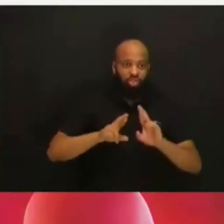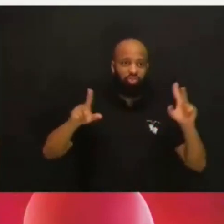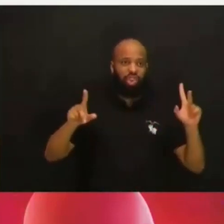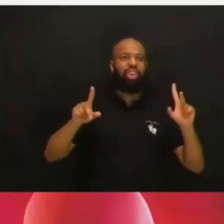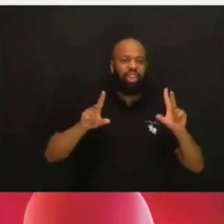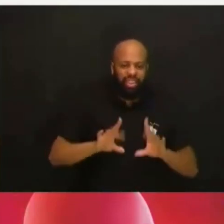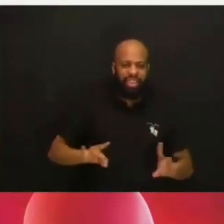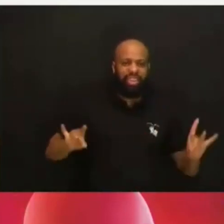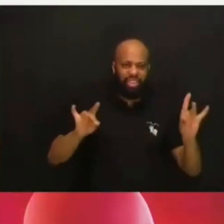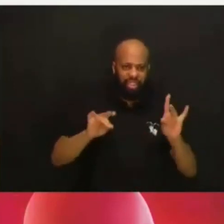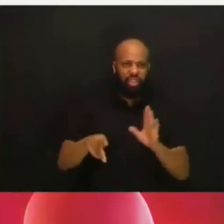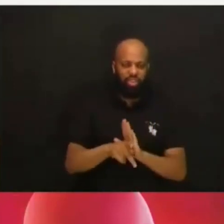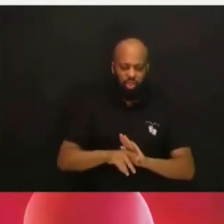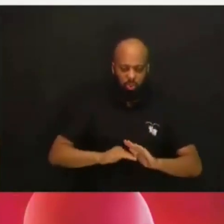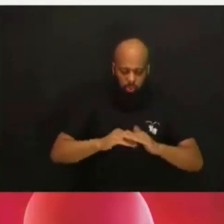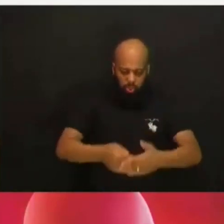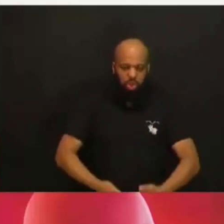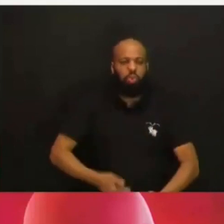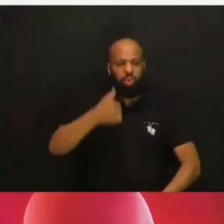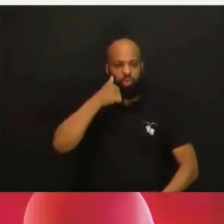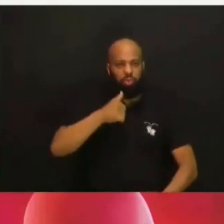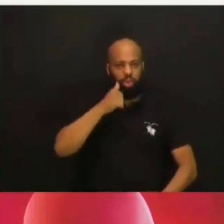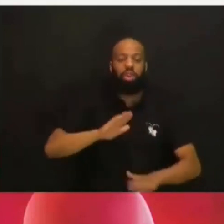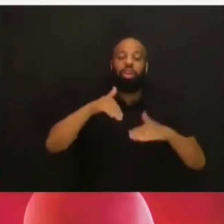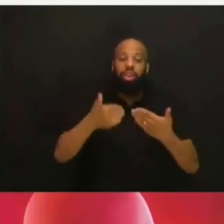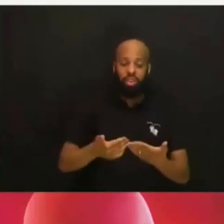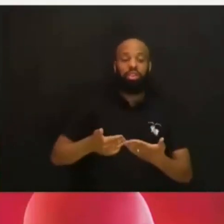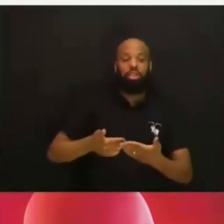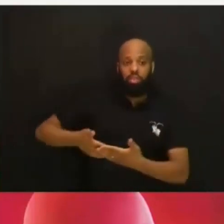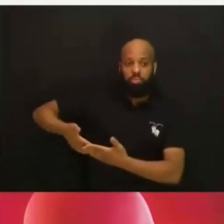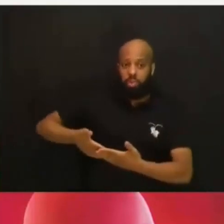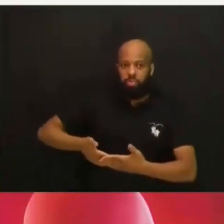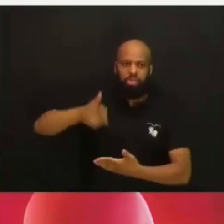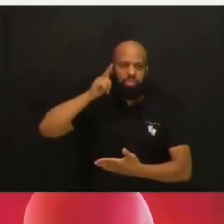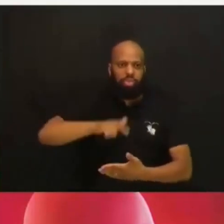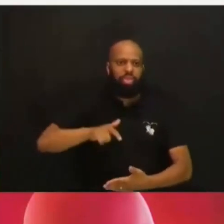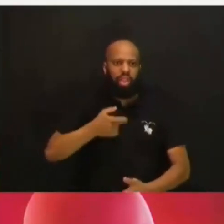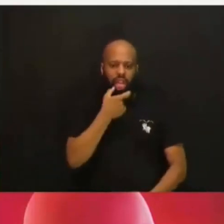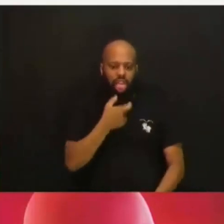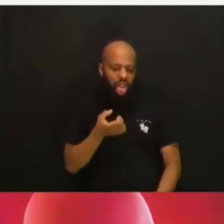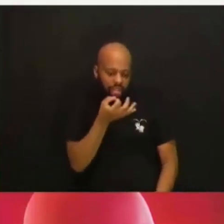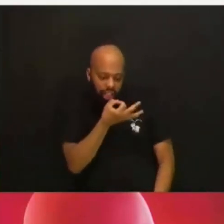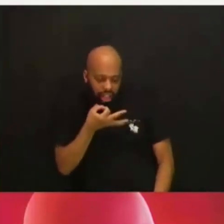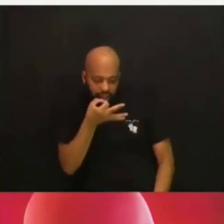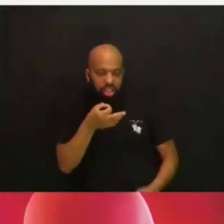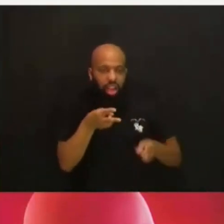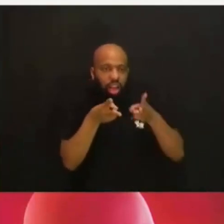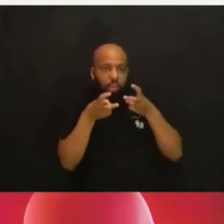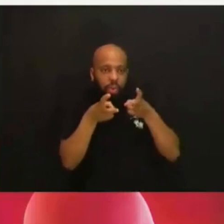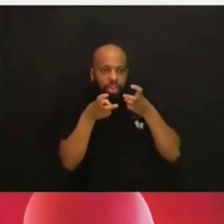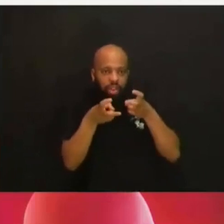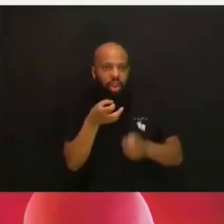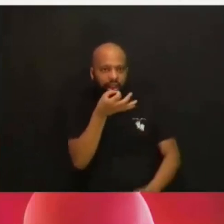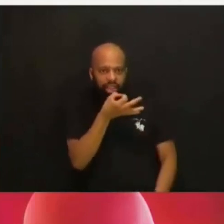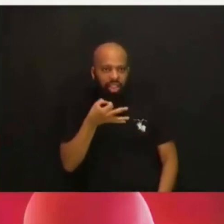também não é nada tão complicado assim de fazer. E aquele bebê que já tem capacidade de deglutição, lembra que eu falei? Ele deglute aquilo